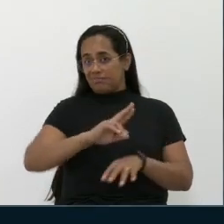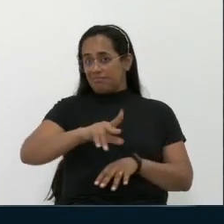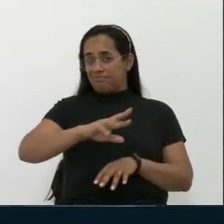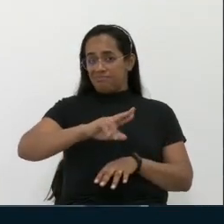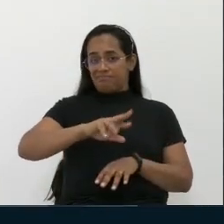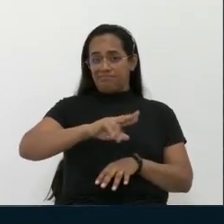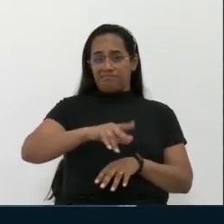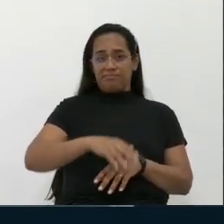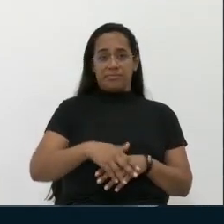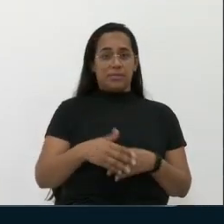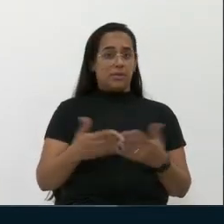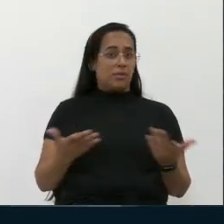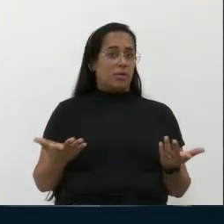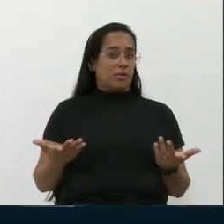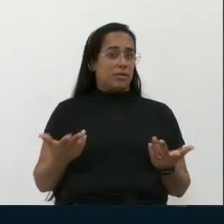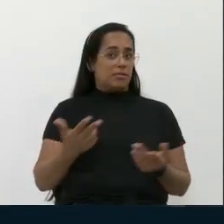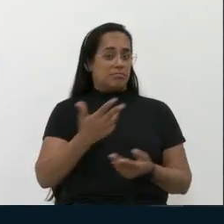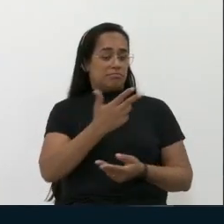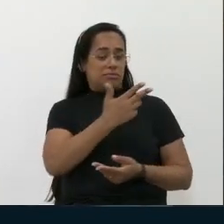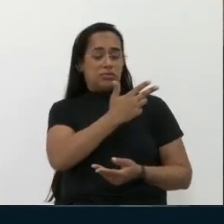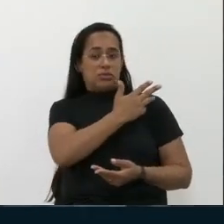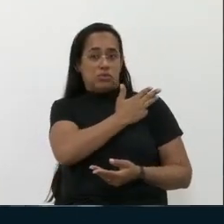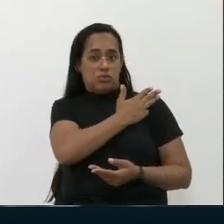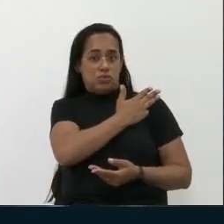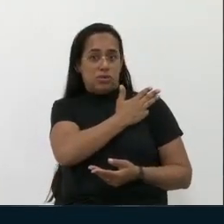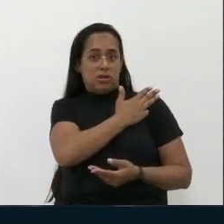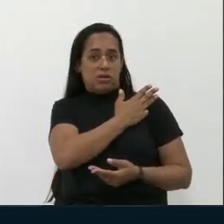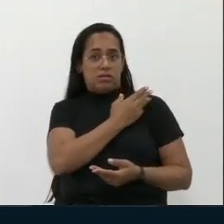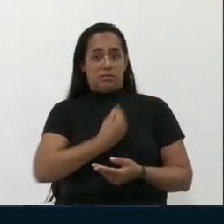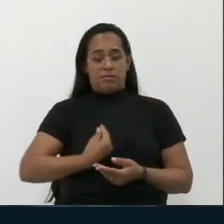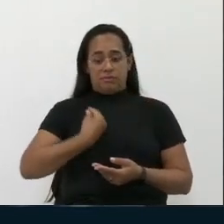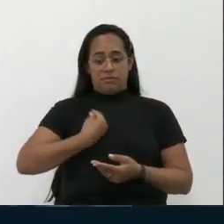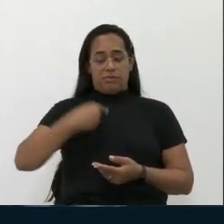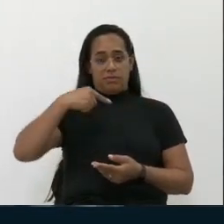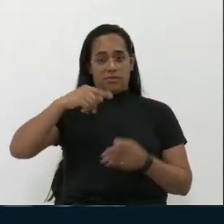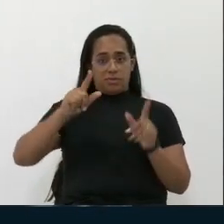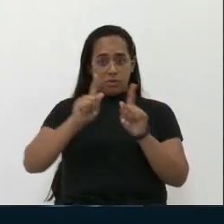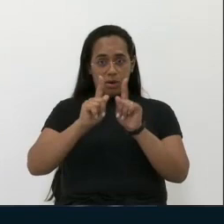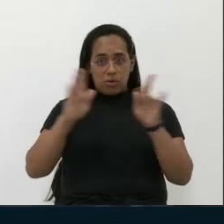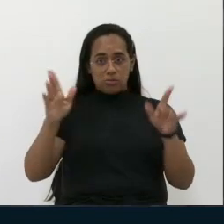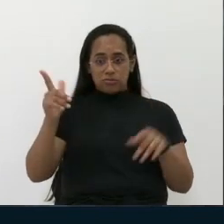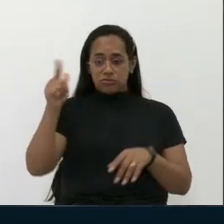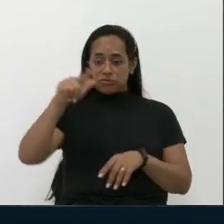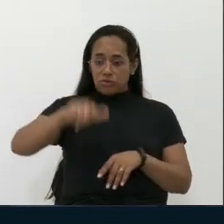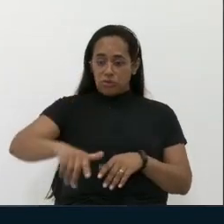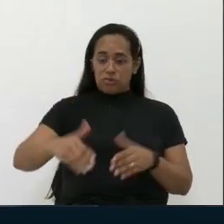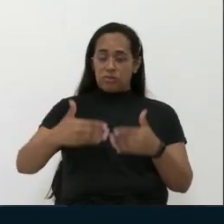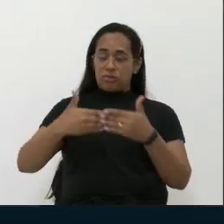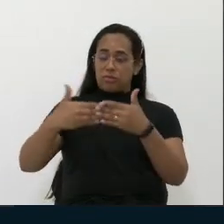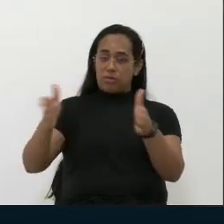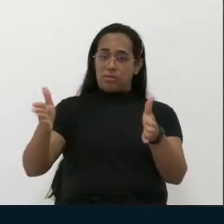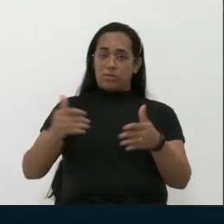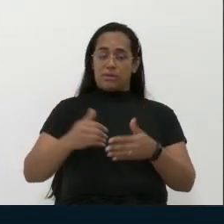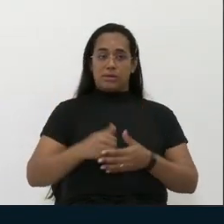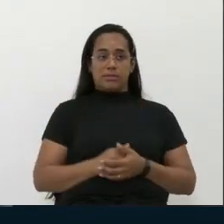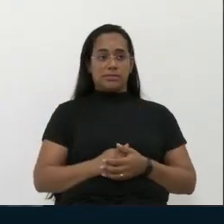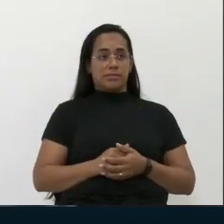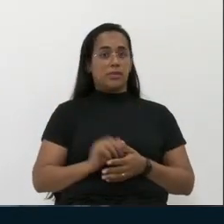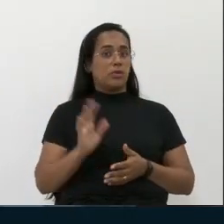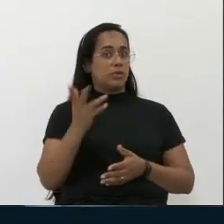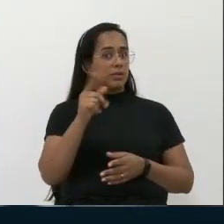de novo a Guarulhos e vai inaugurar lá. E sabe o que vai acontecer? A presidência da República